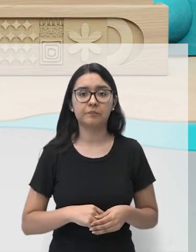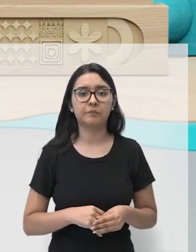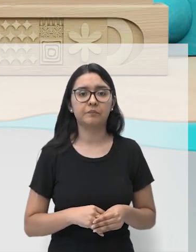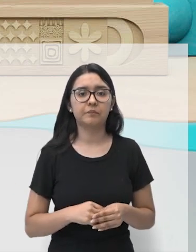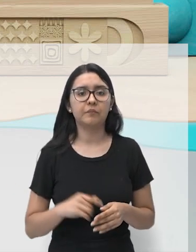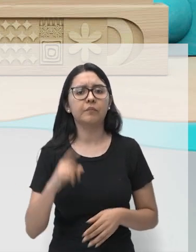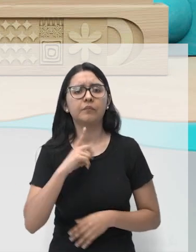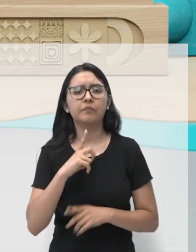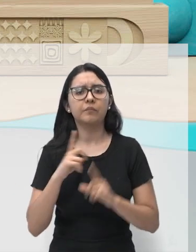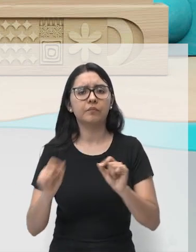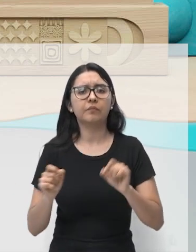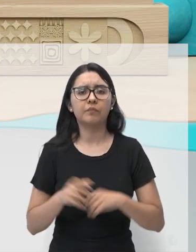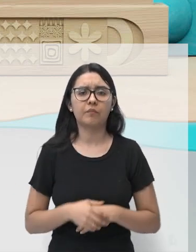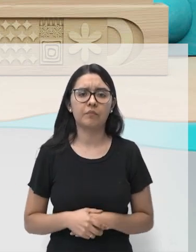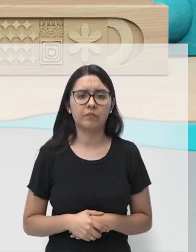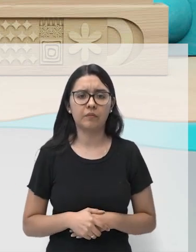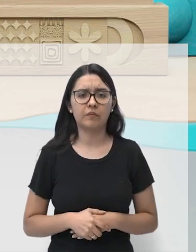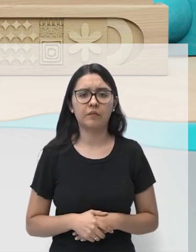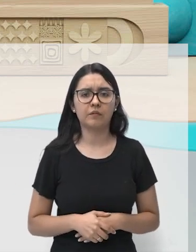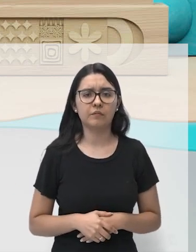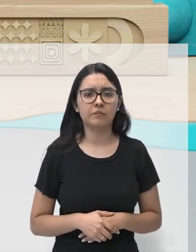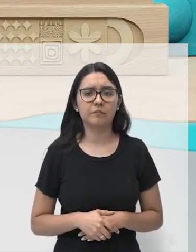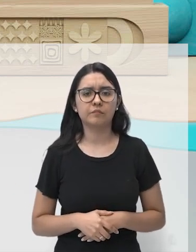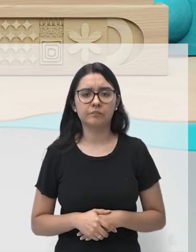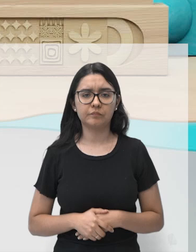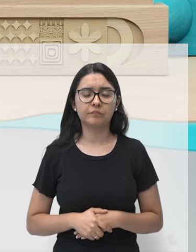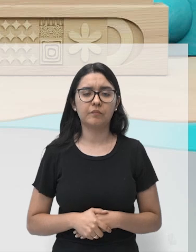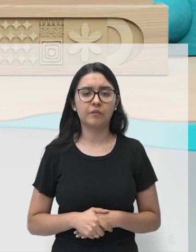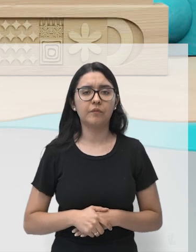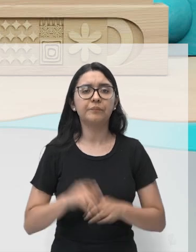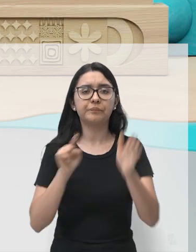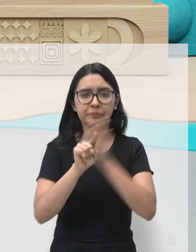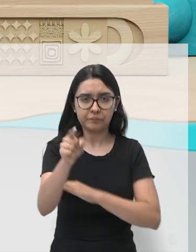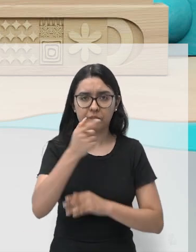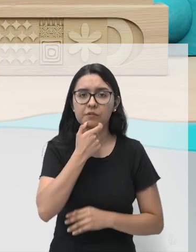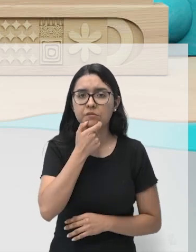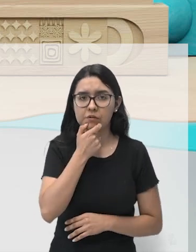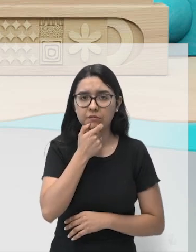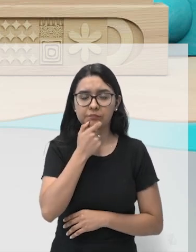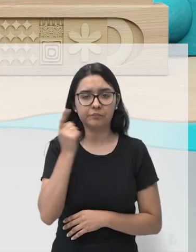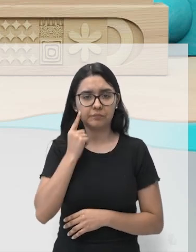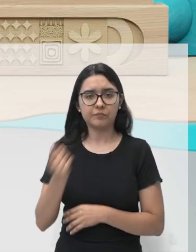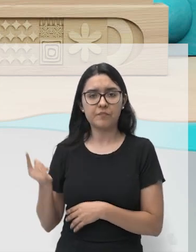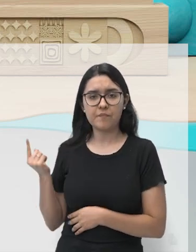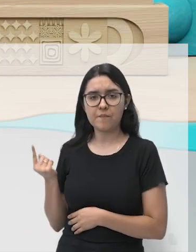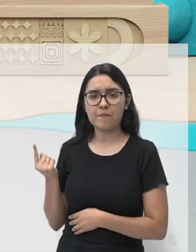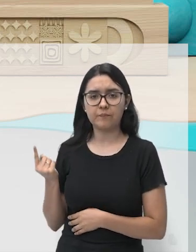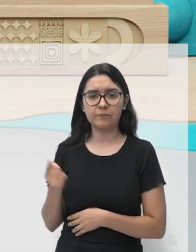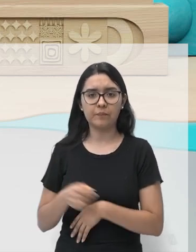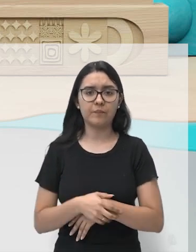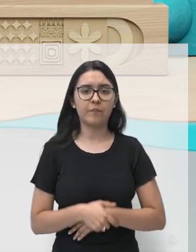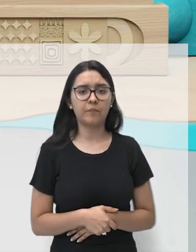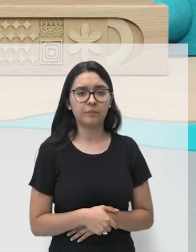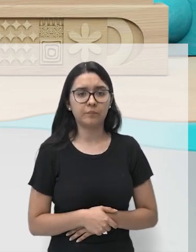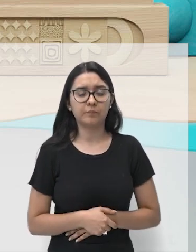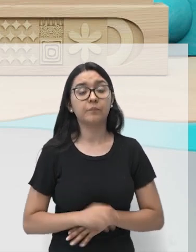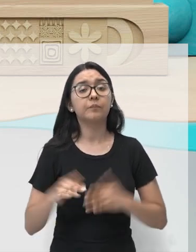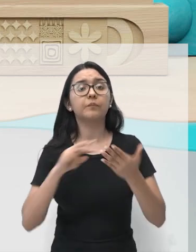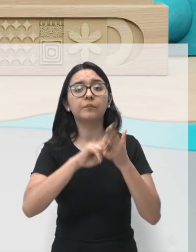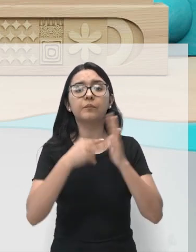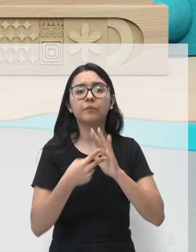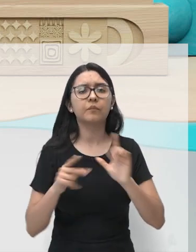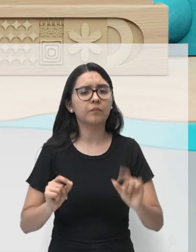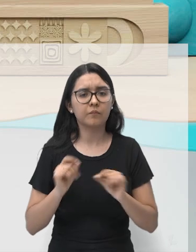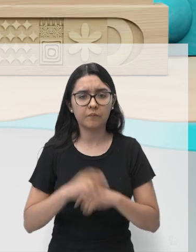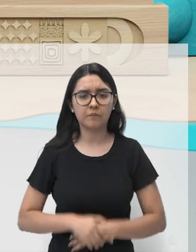tenho o seguinte. A family is made of people who love and support each other. Então, a